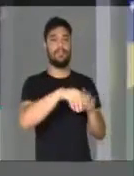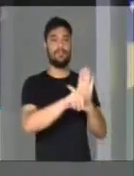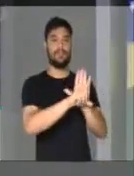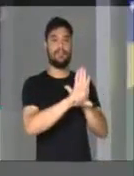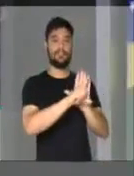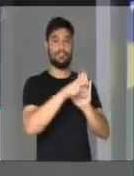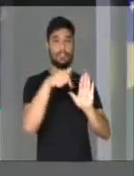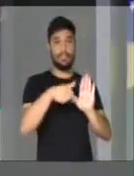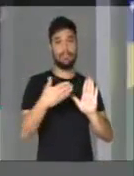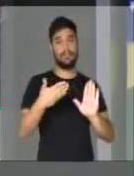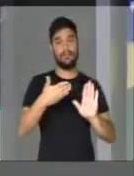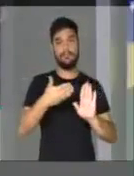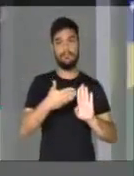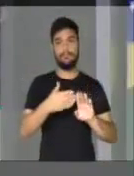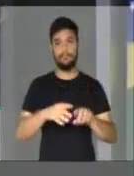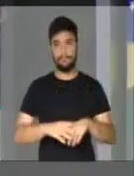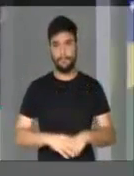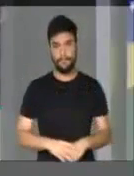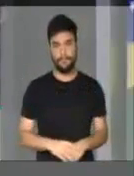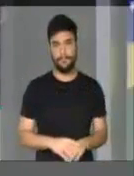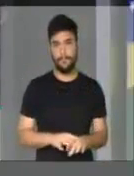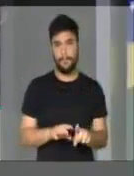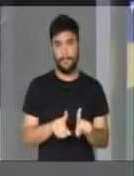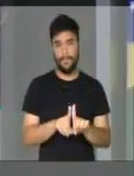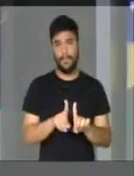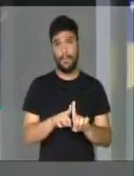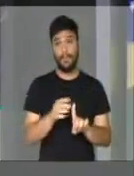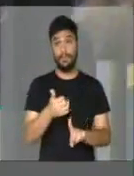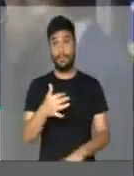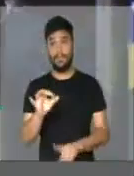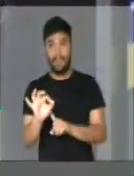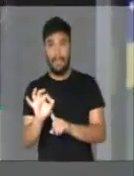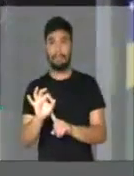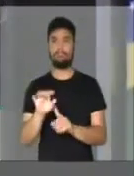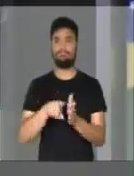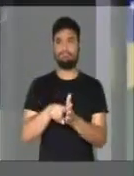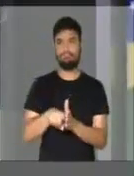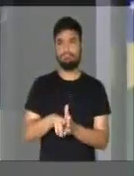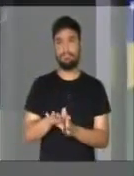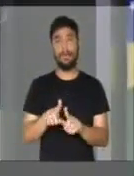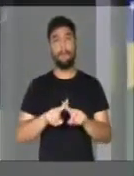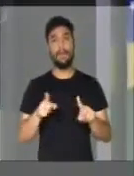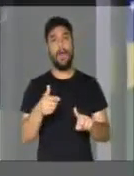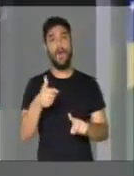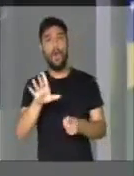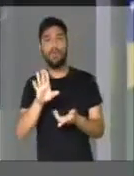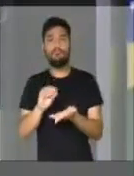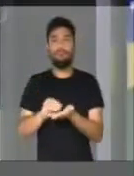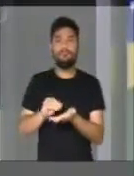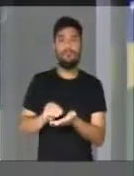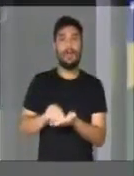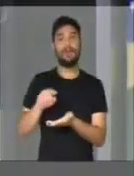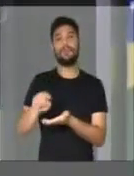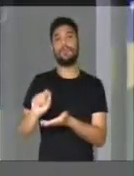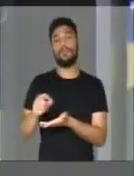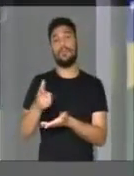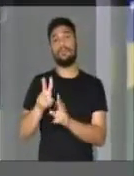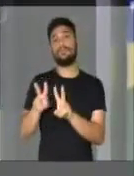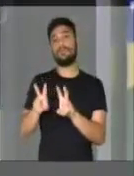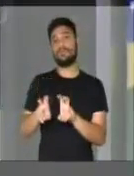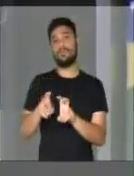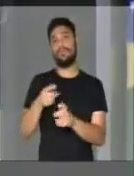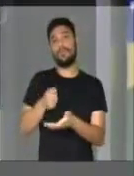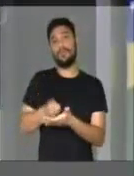da legislação brasileira, no particular naquela rodada de avaliação concluída em 2010. Entretanto, no tocante a outras deficiências,